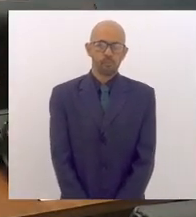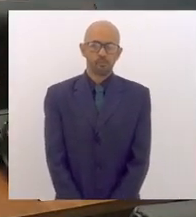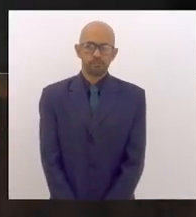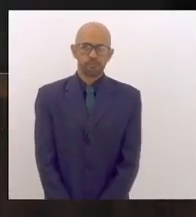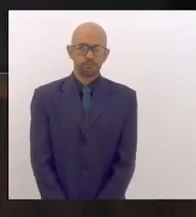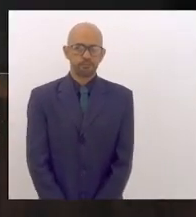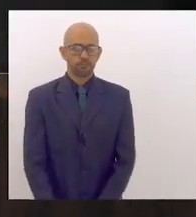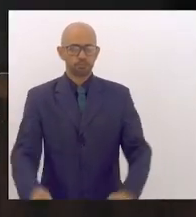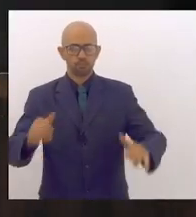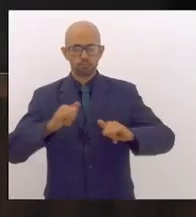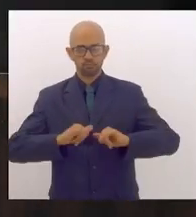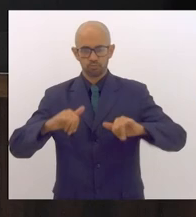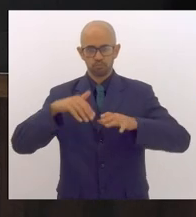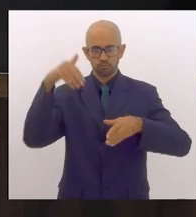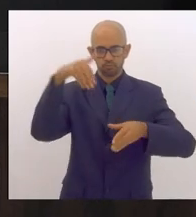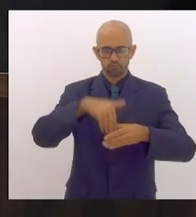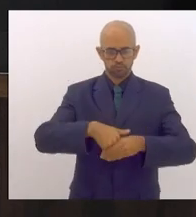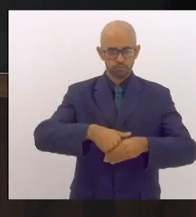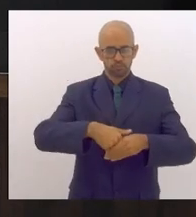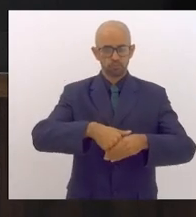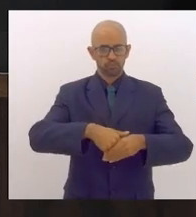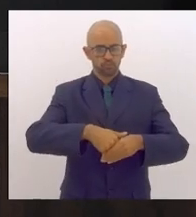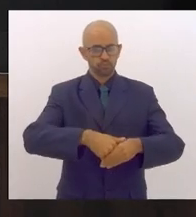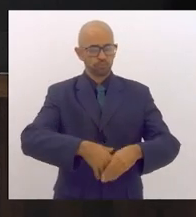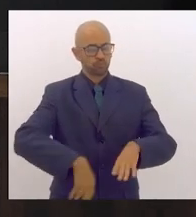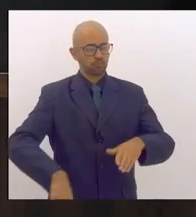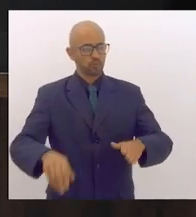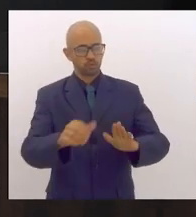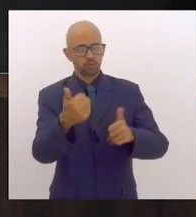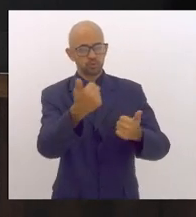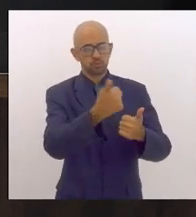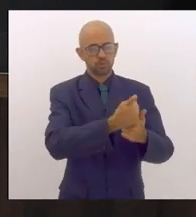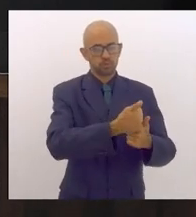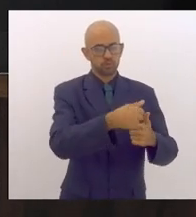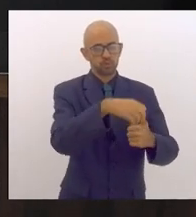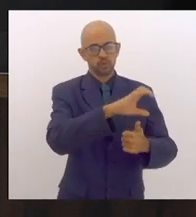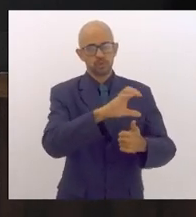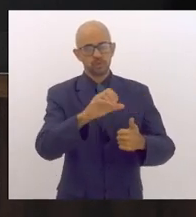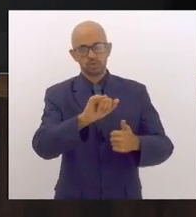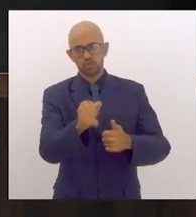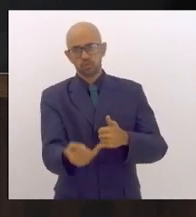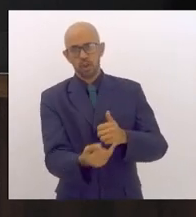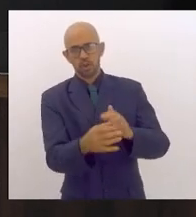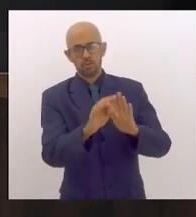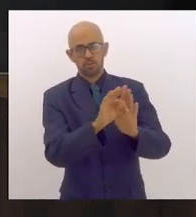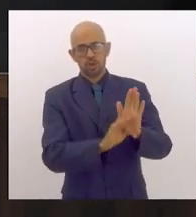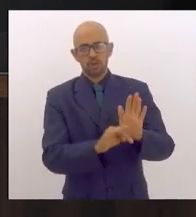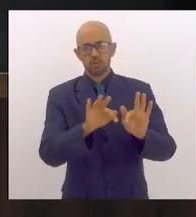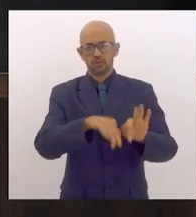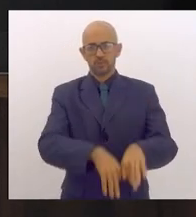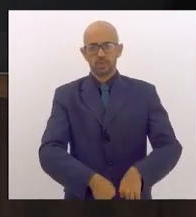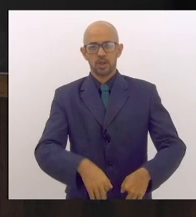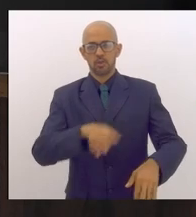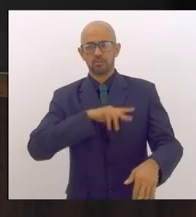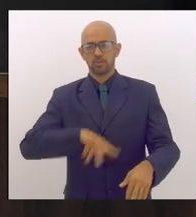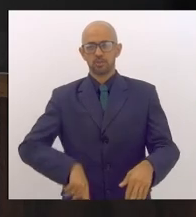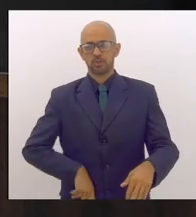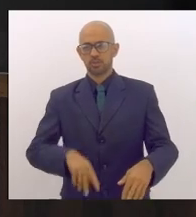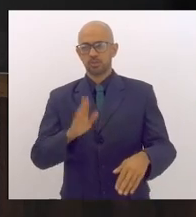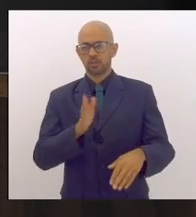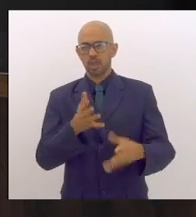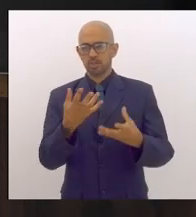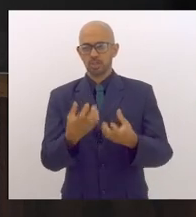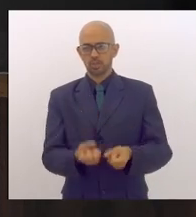Com os pareceres emitidos em votação, substitutivo da CCJ, com forma final de redação que a presidência já deferiu. Os